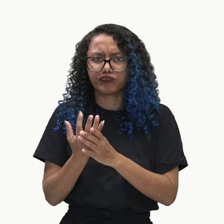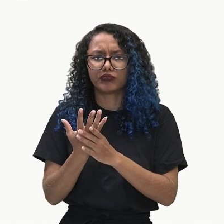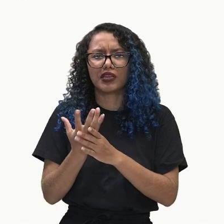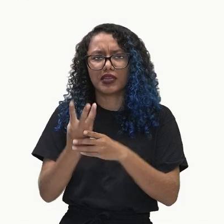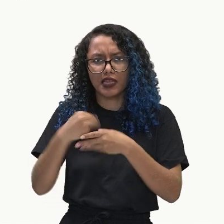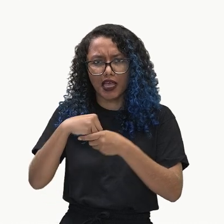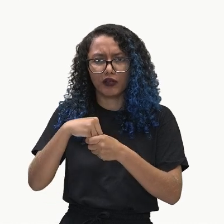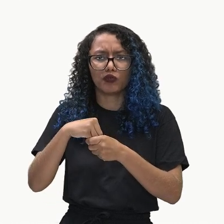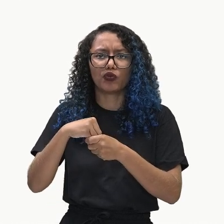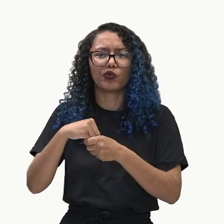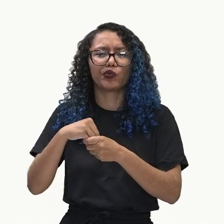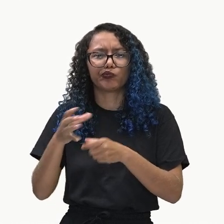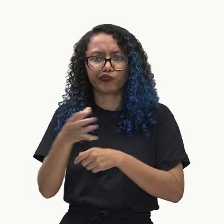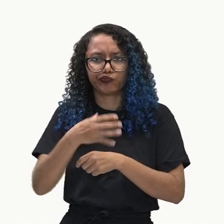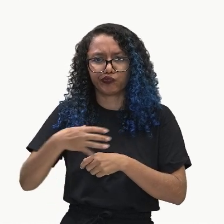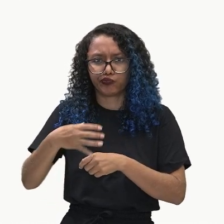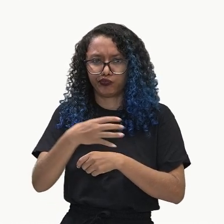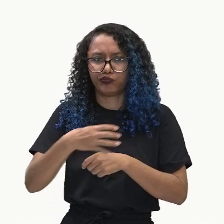aquosa. Então, vamos lá.